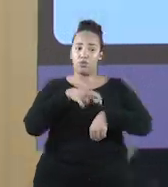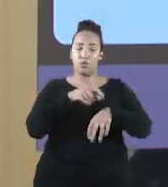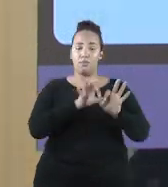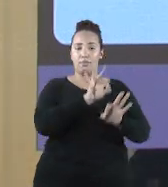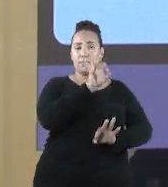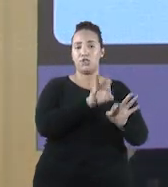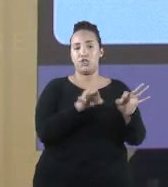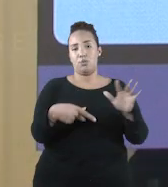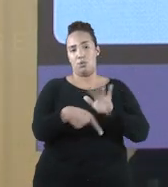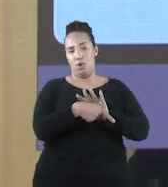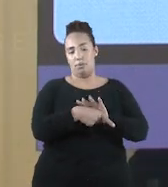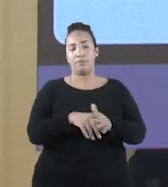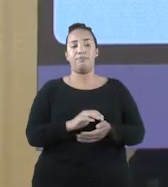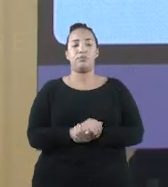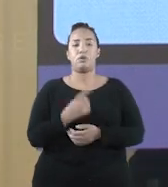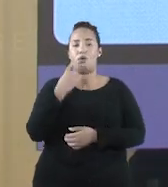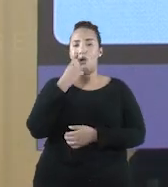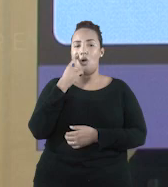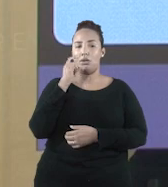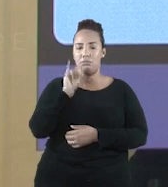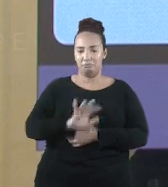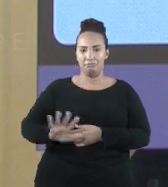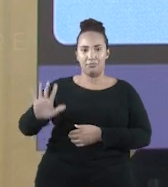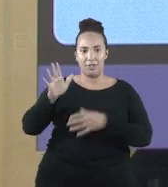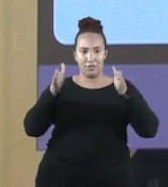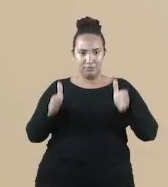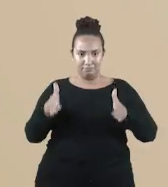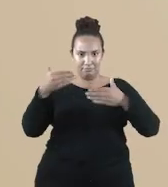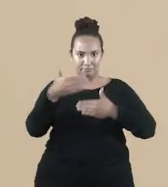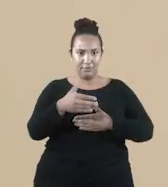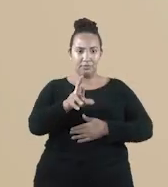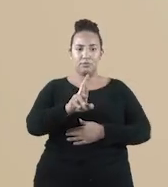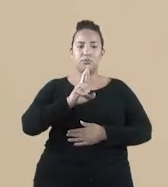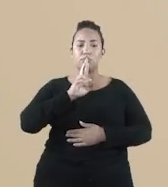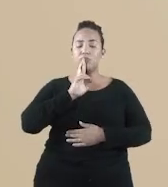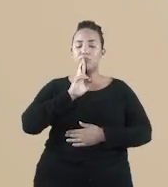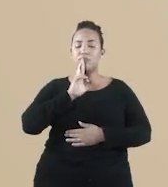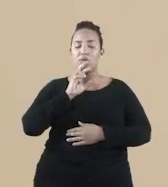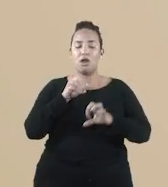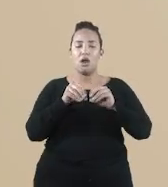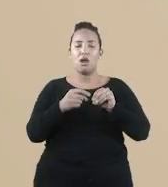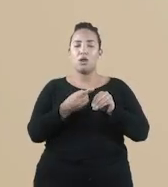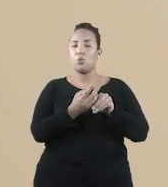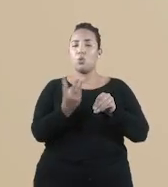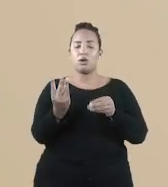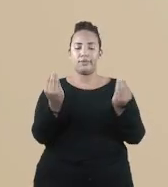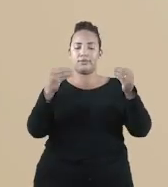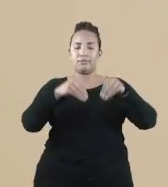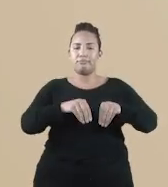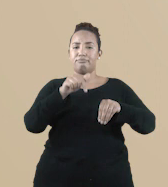medida. Observe essa caixa e me responda as seguintes perguntas. O quanto de areia consigo colocar na